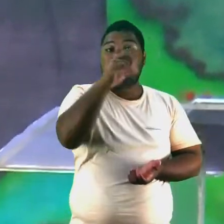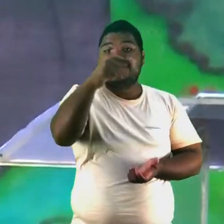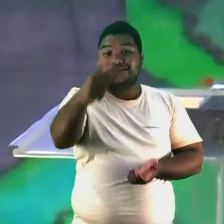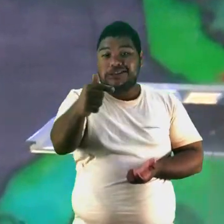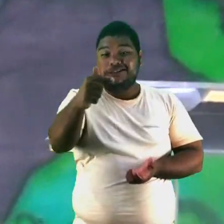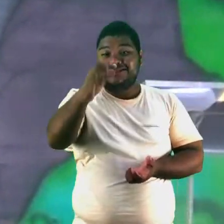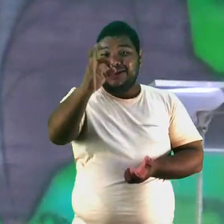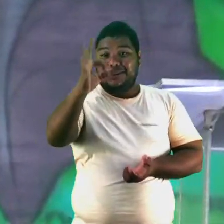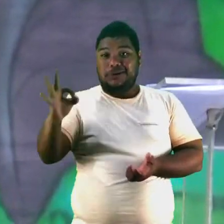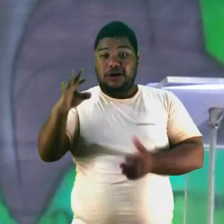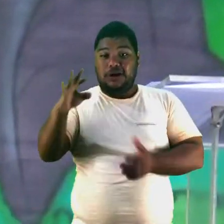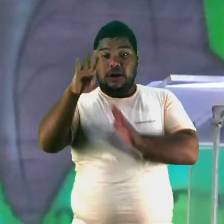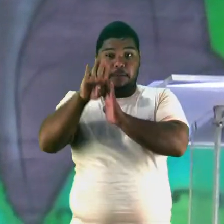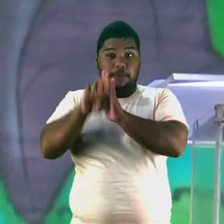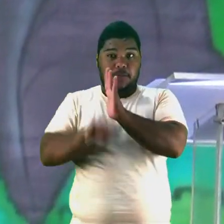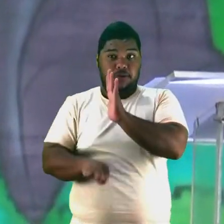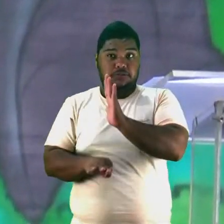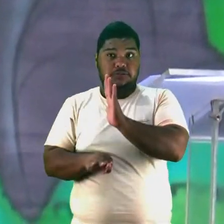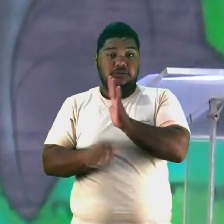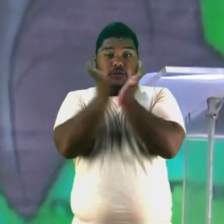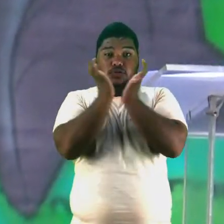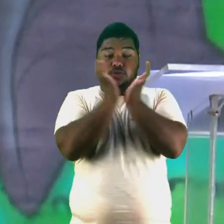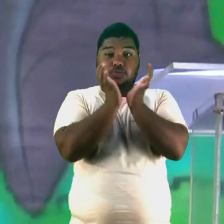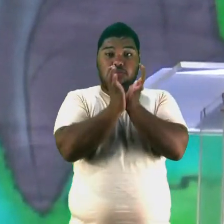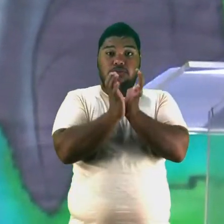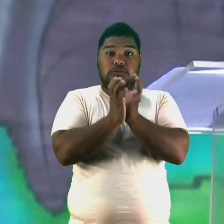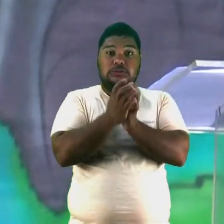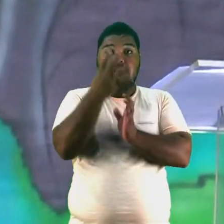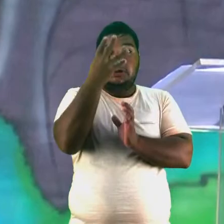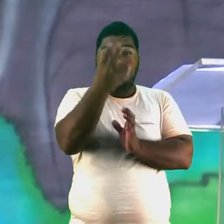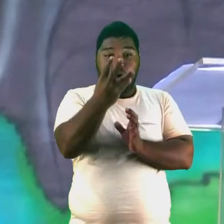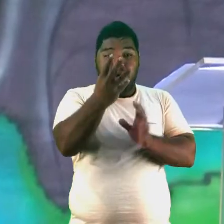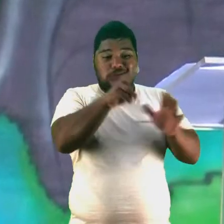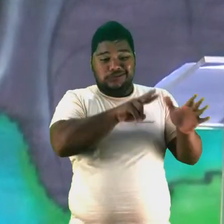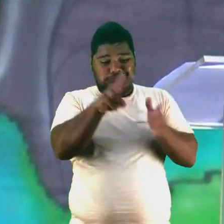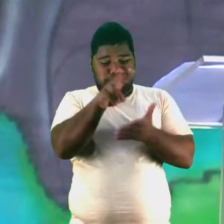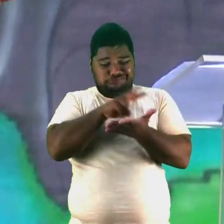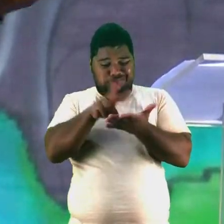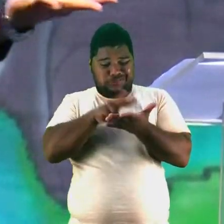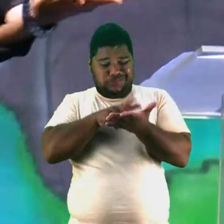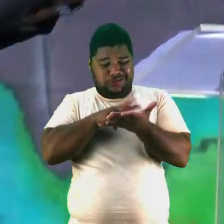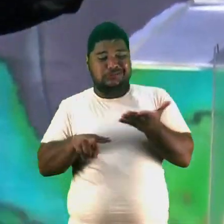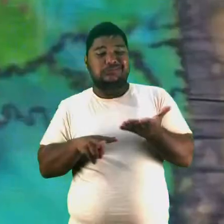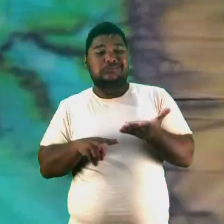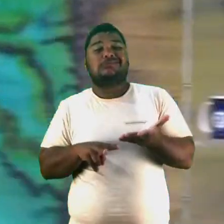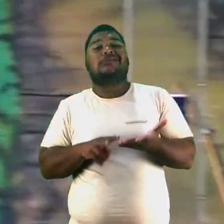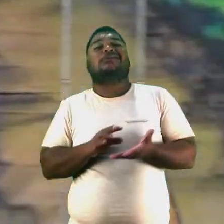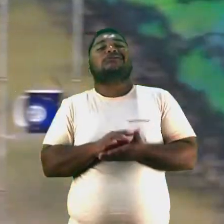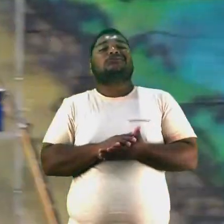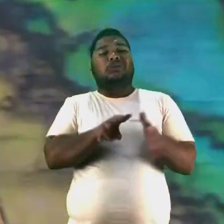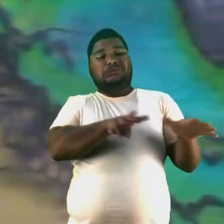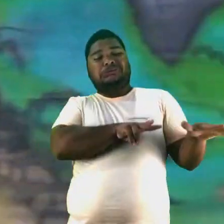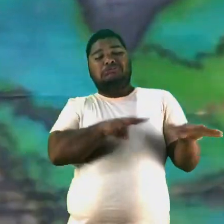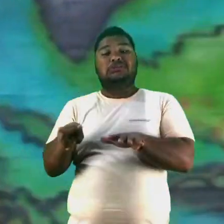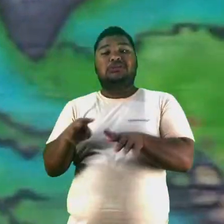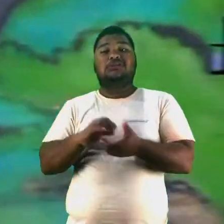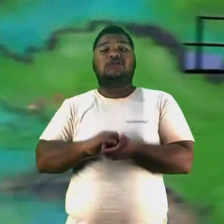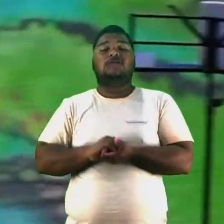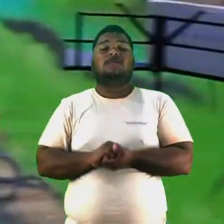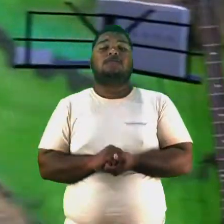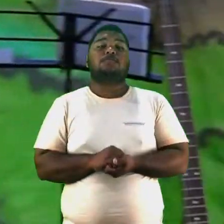57% a menos nesse grupo que lia a Palavra de Deus pelo menos 4 vezes por